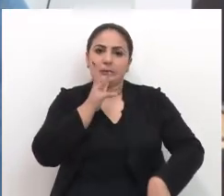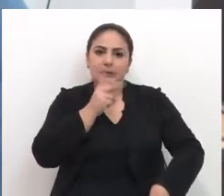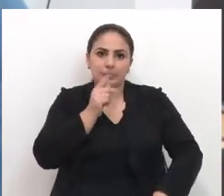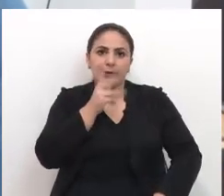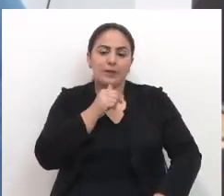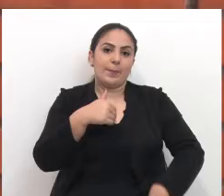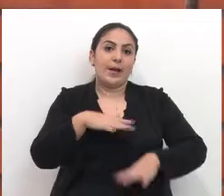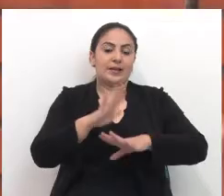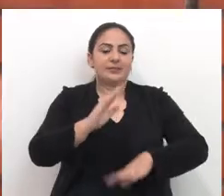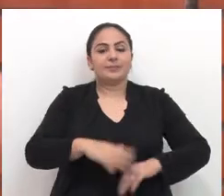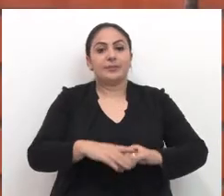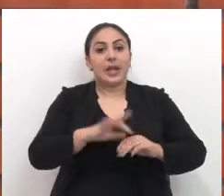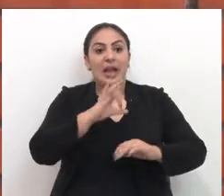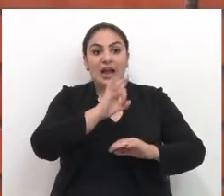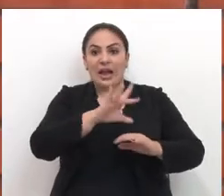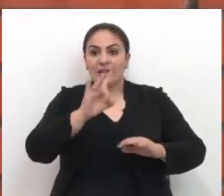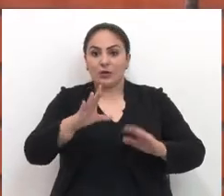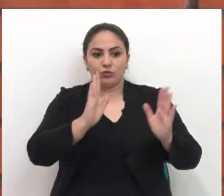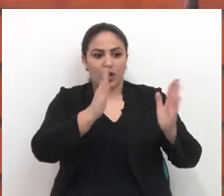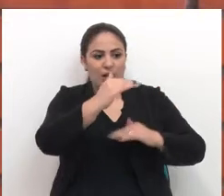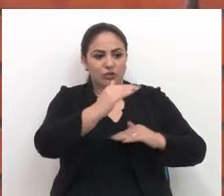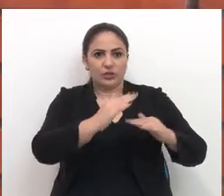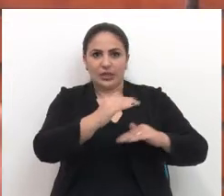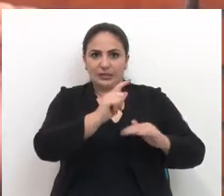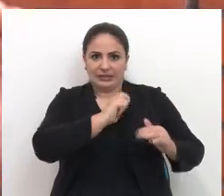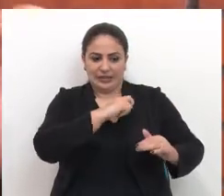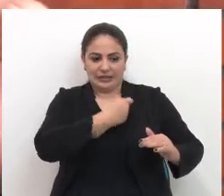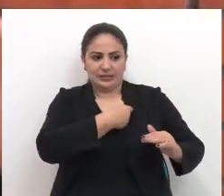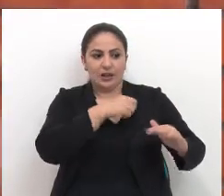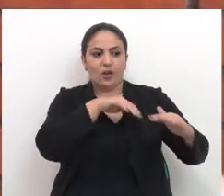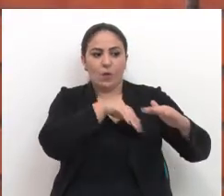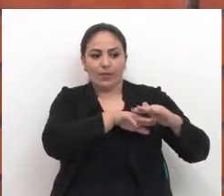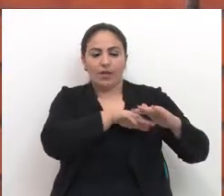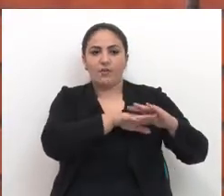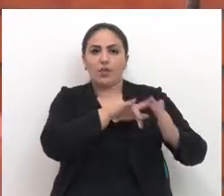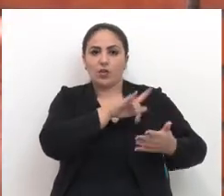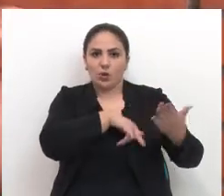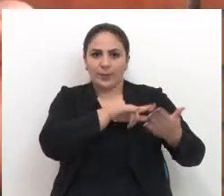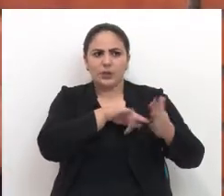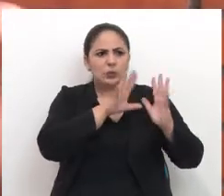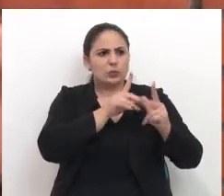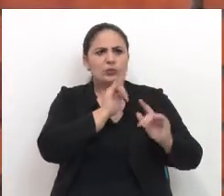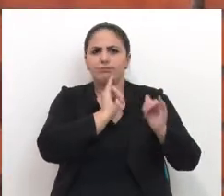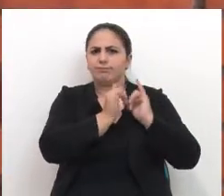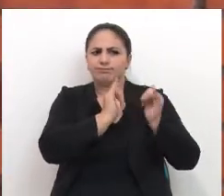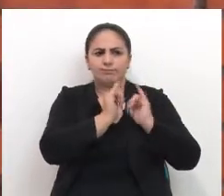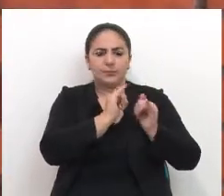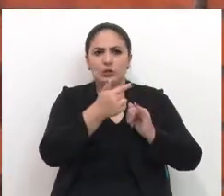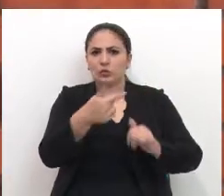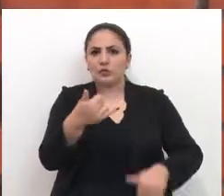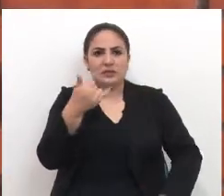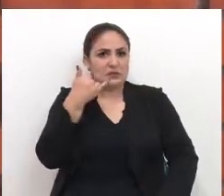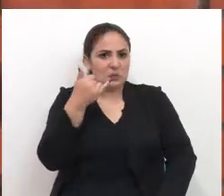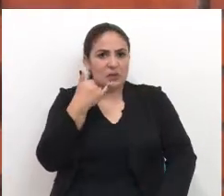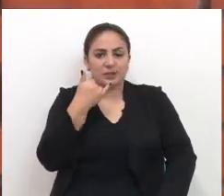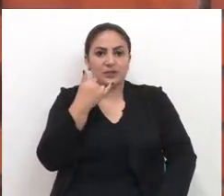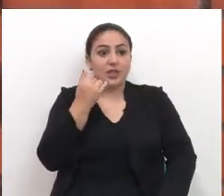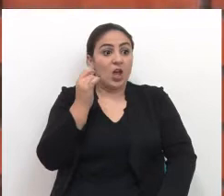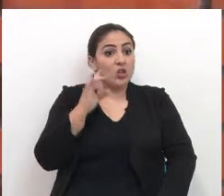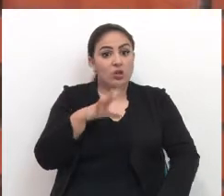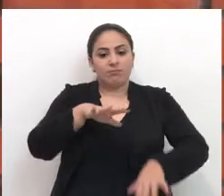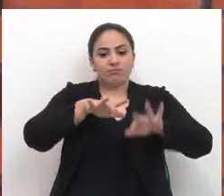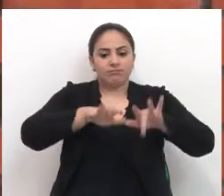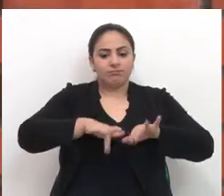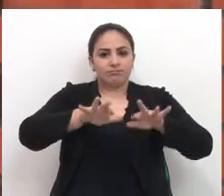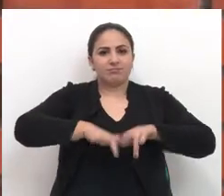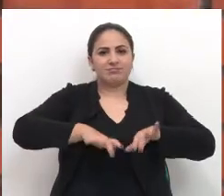mais demorado. Cada um tinha sua caixinha na delegacia e ali ficavam os seus documentos, todas as informações eram ali, não tinha celular, era